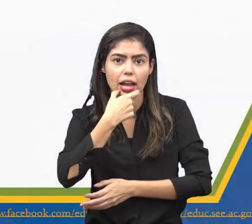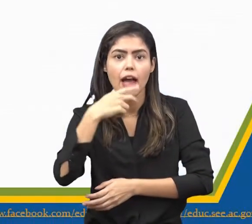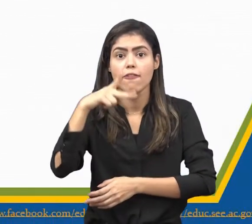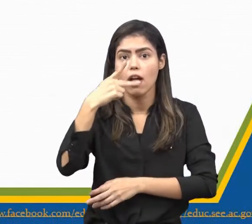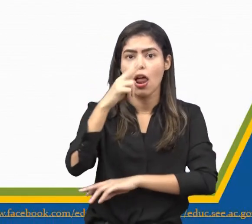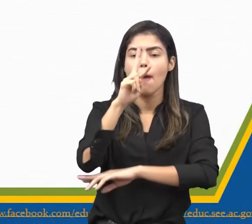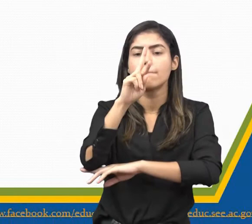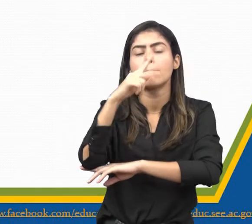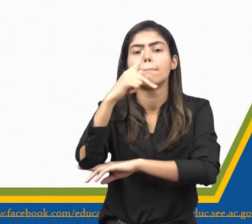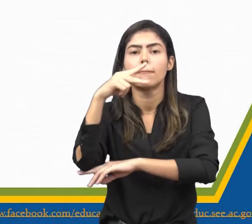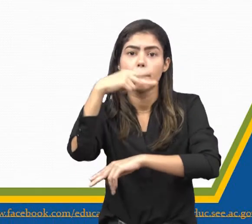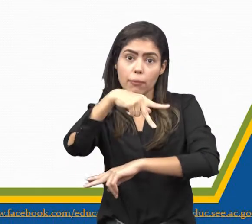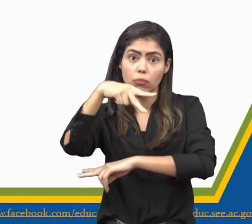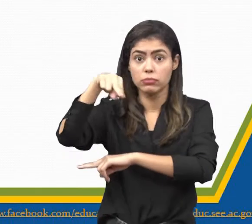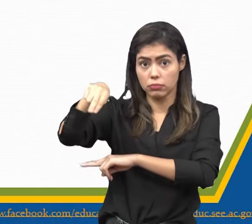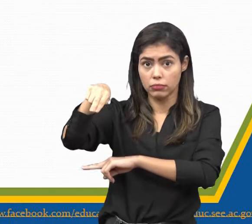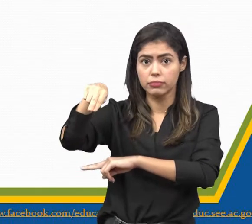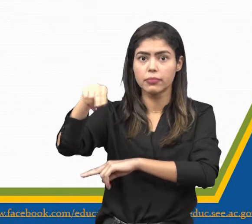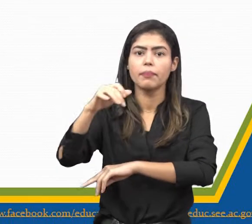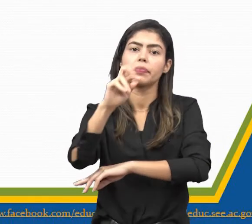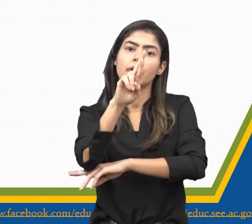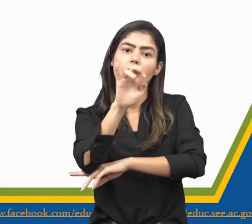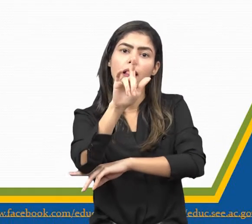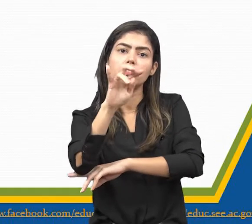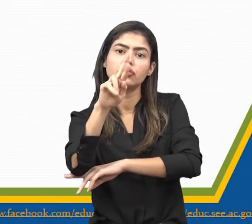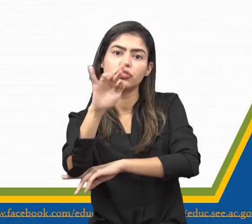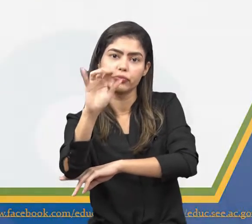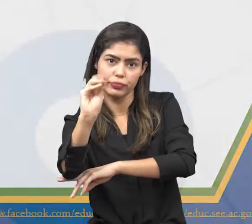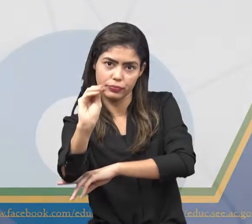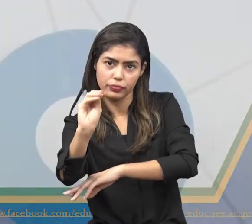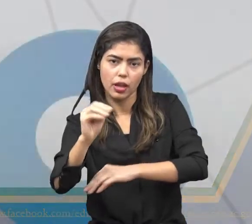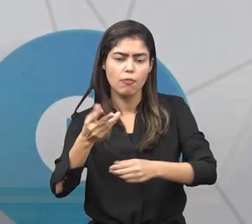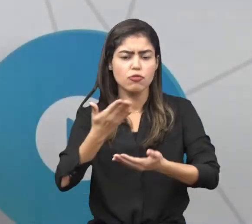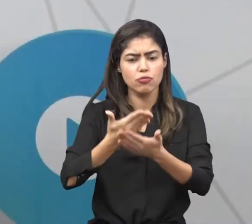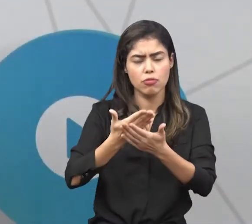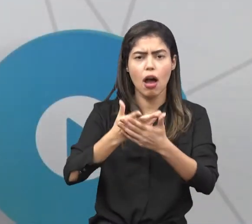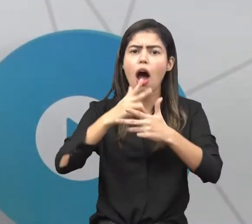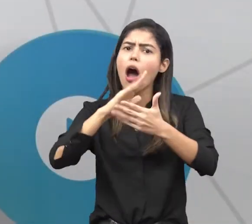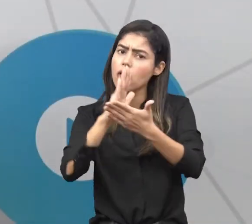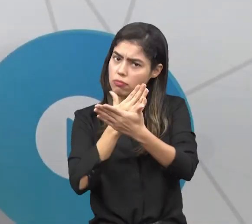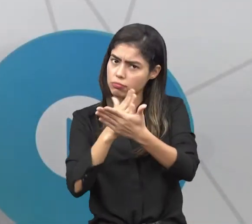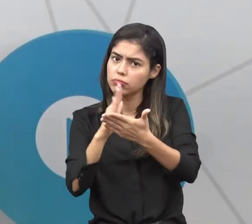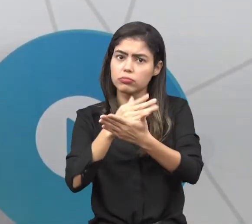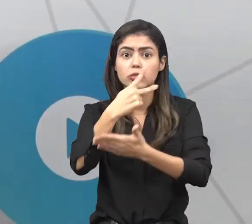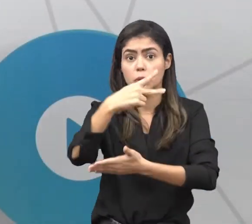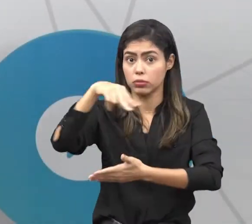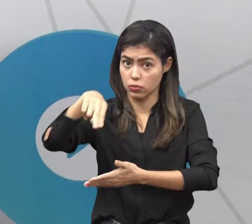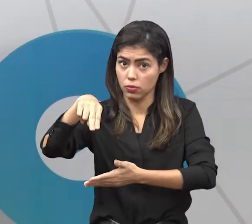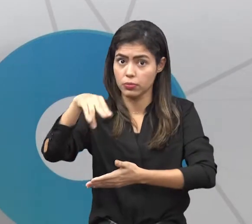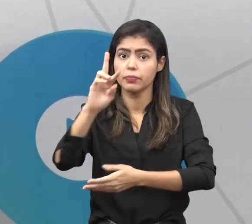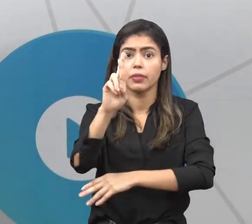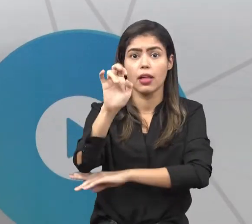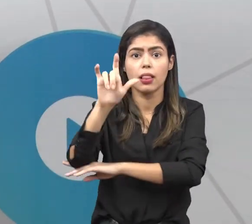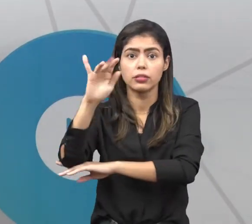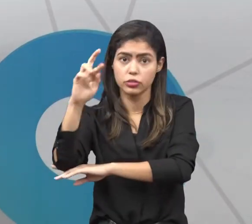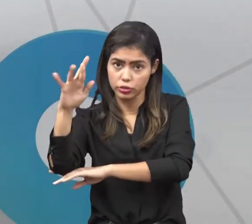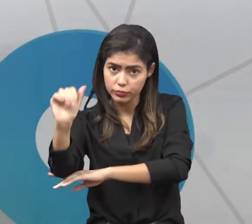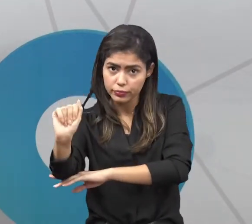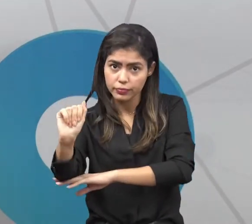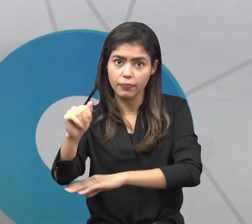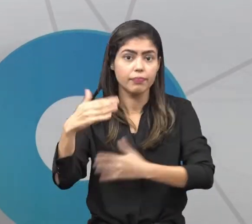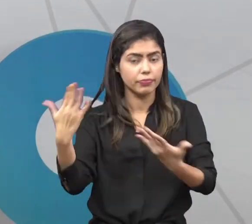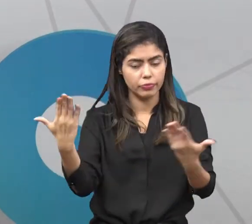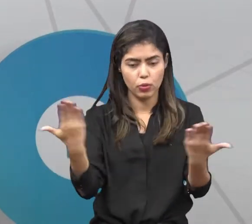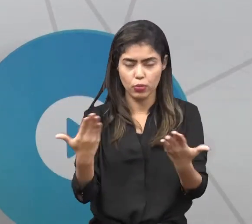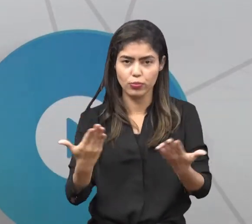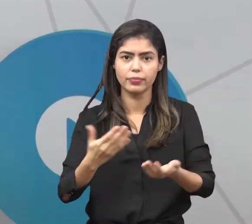pronomes relativos. Vamos estudar alguns pronomes relativos nessa videoaula de hoje.